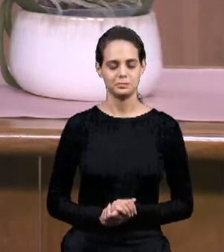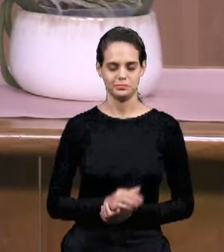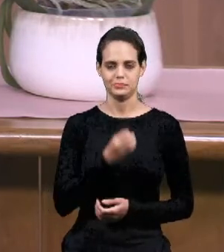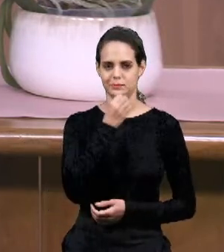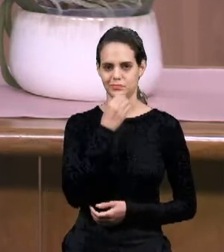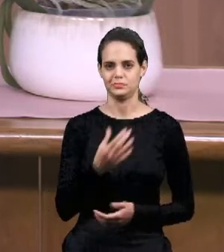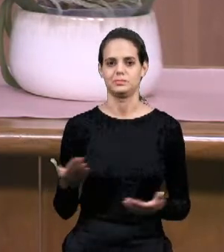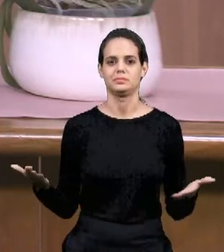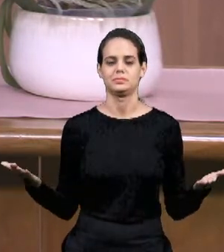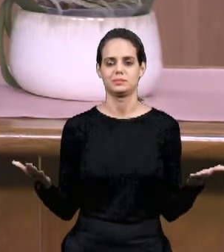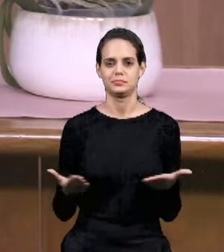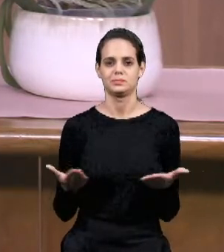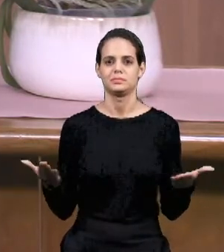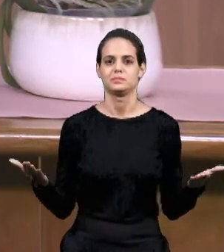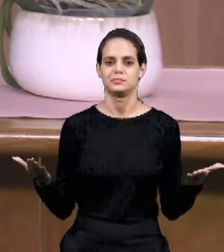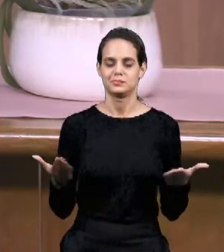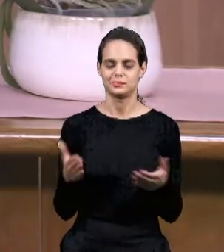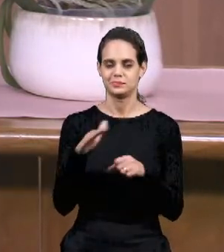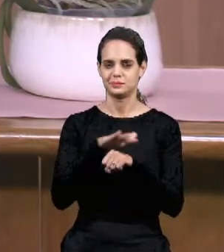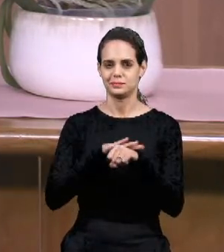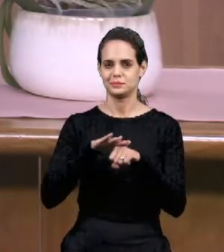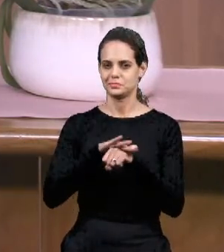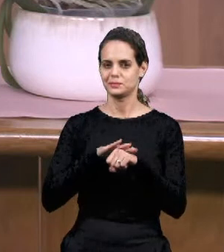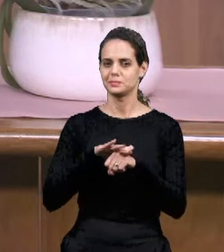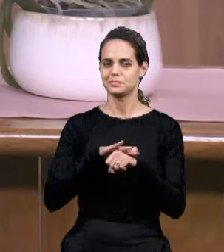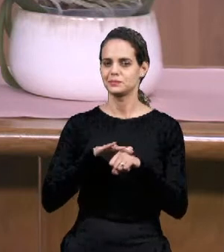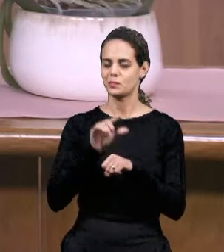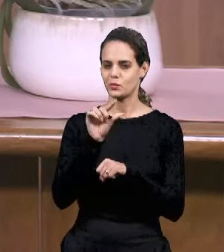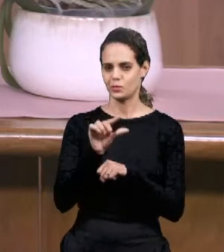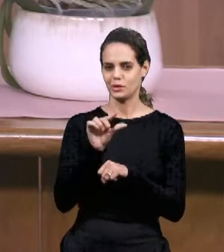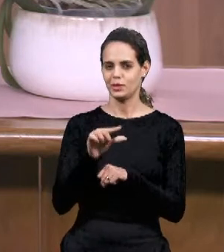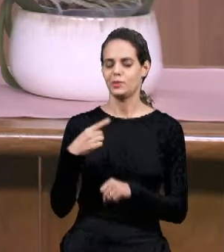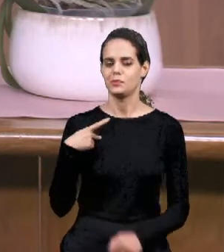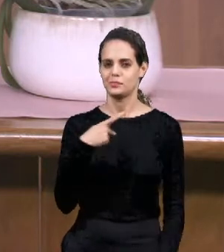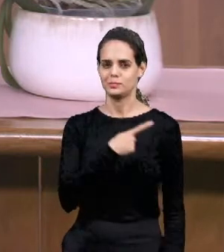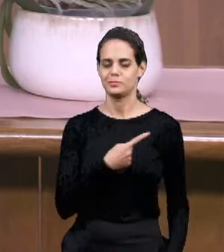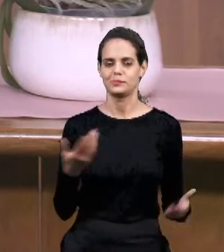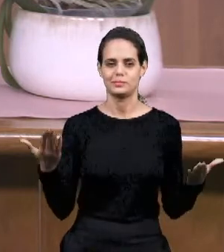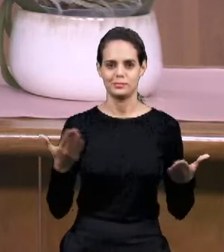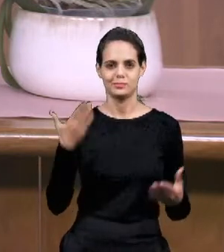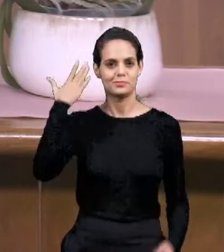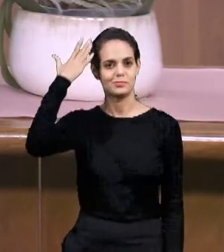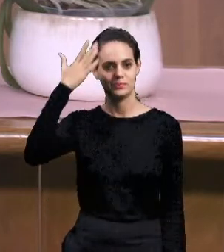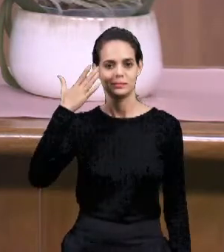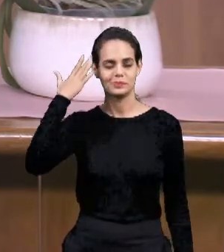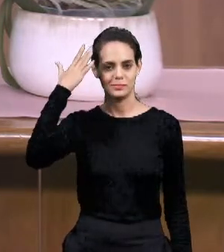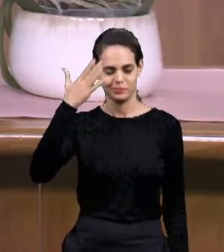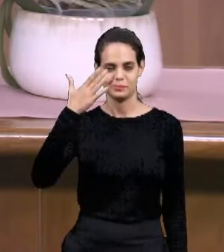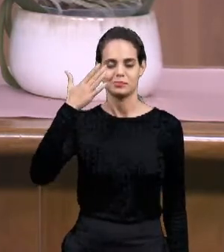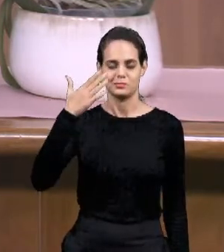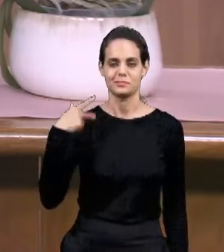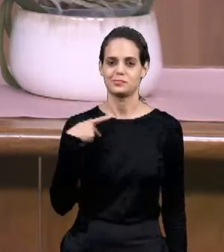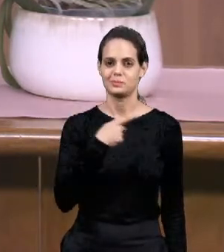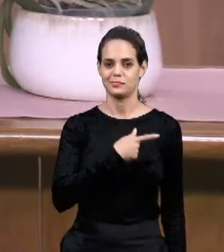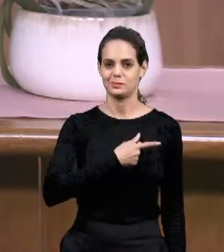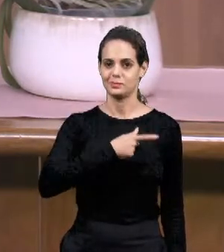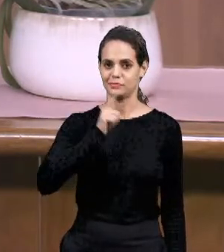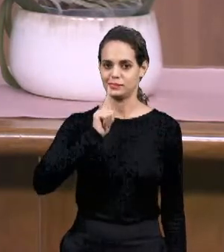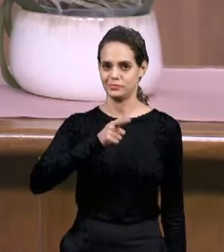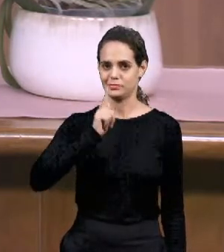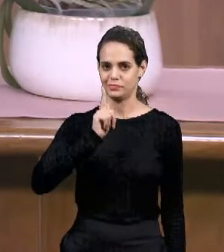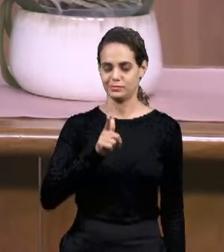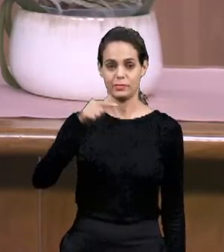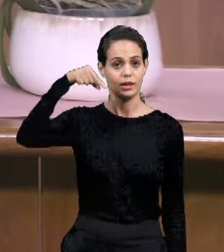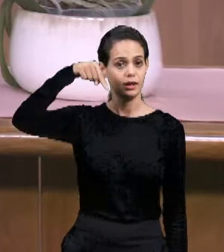agora conversar com o pastor que vai conduzir, vai trazer a mensagem hoje à noite, que é o pastor Gedeuti Gueiros. Nós estamos aqui no